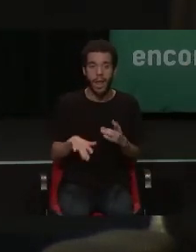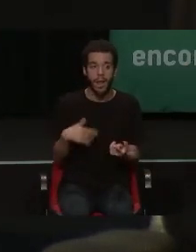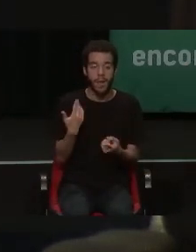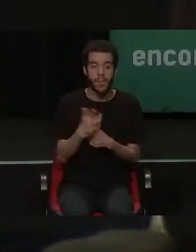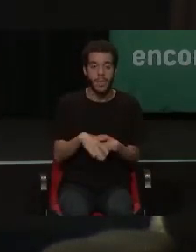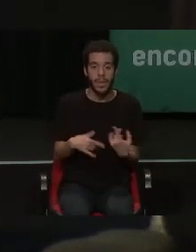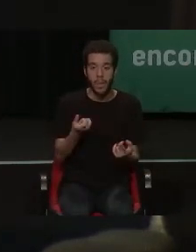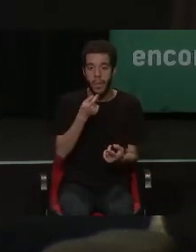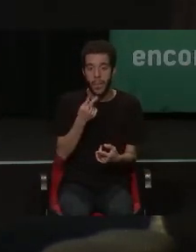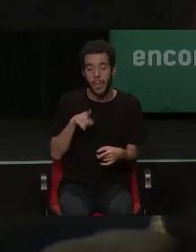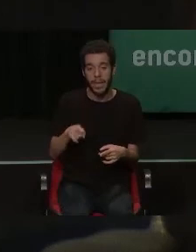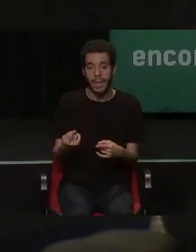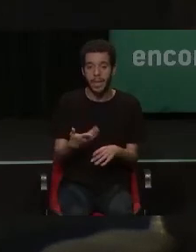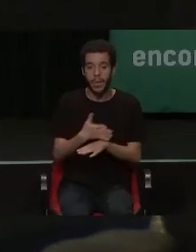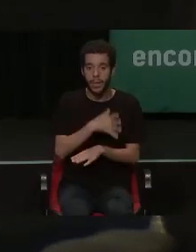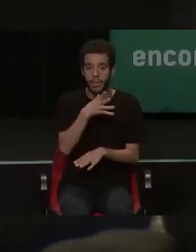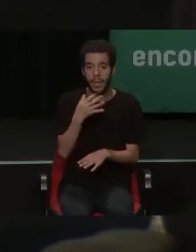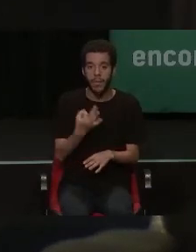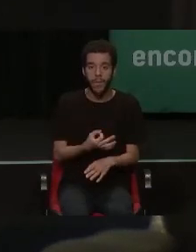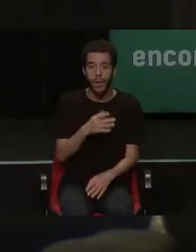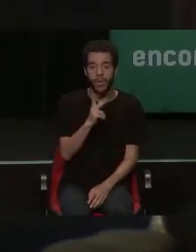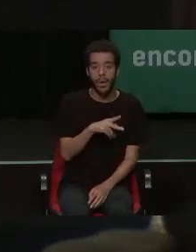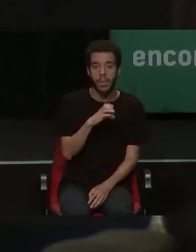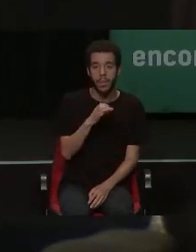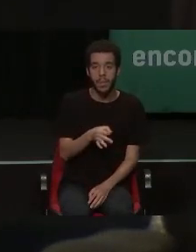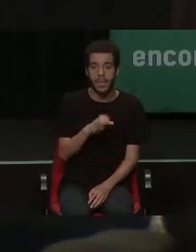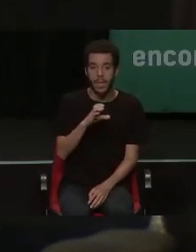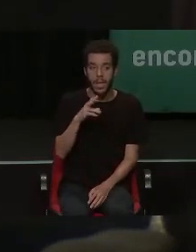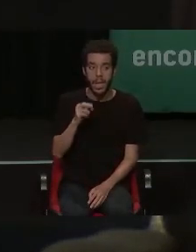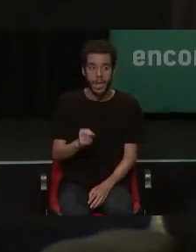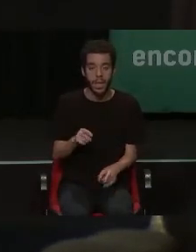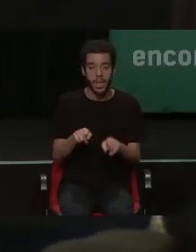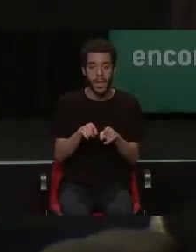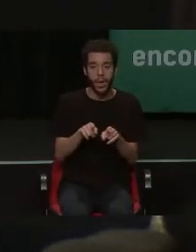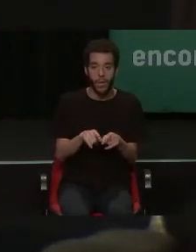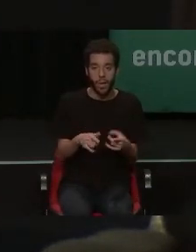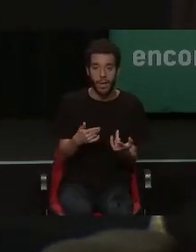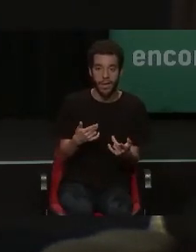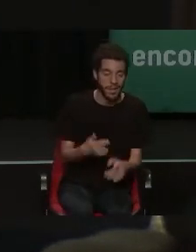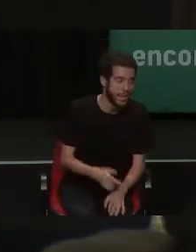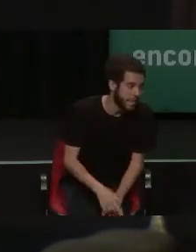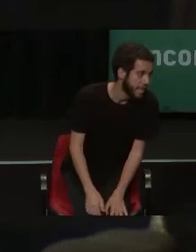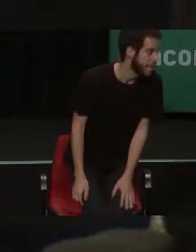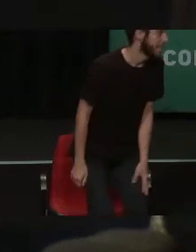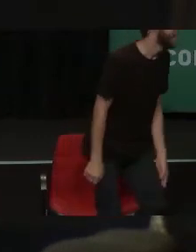pneumoniae, produtoras de KPC3, que é completamente endémica nos hospitais